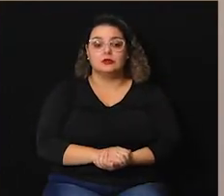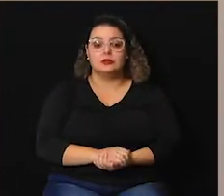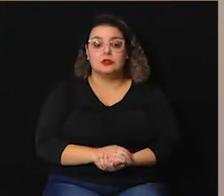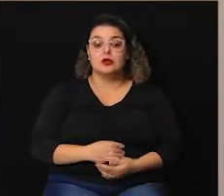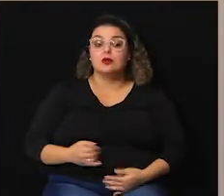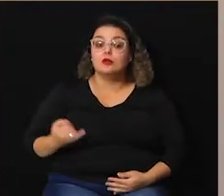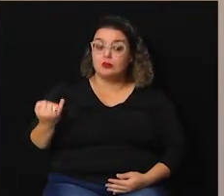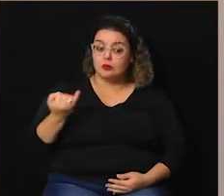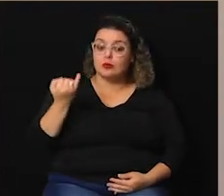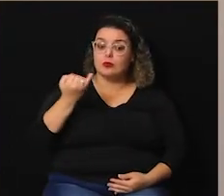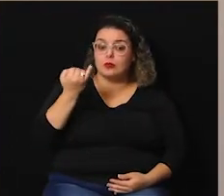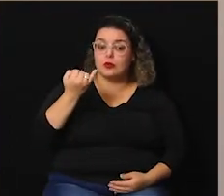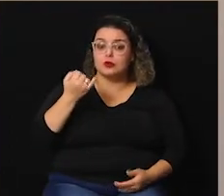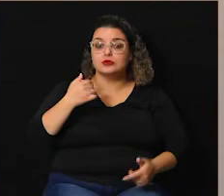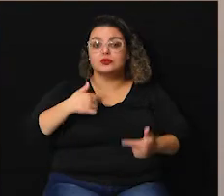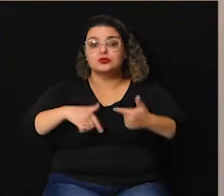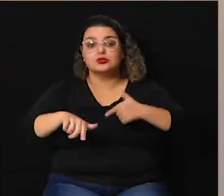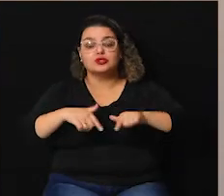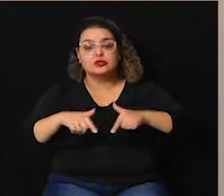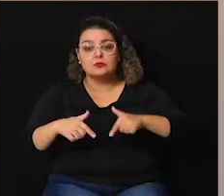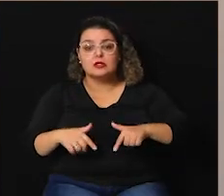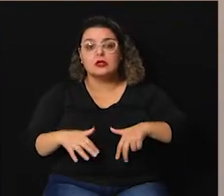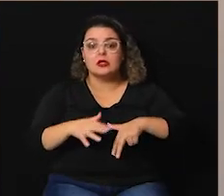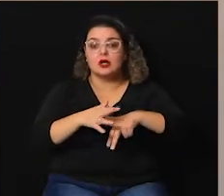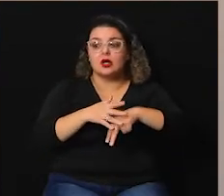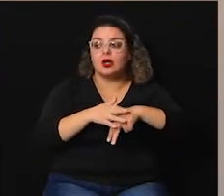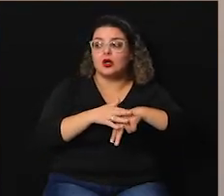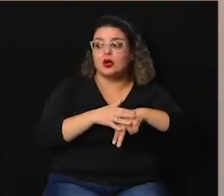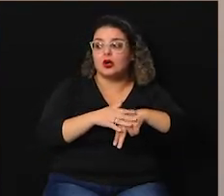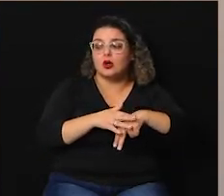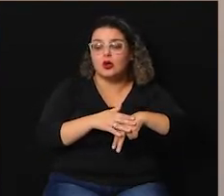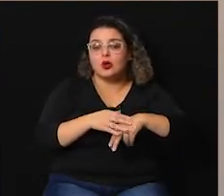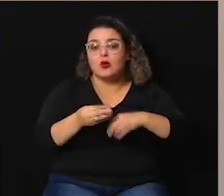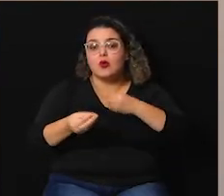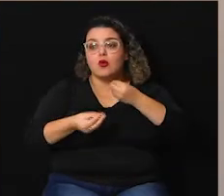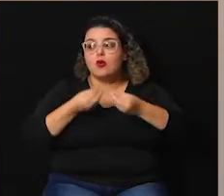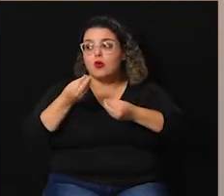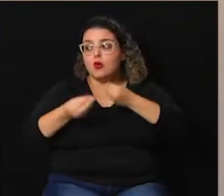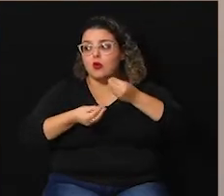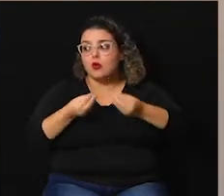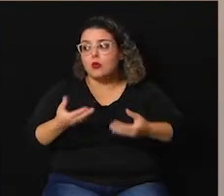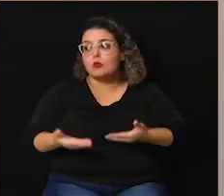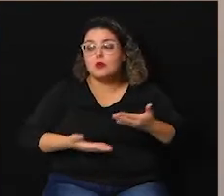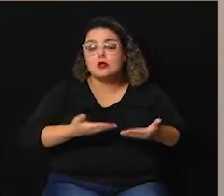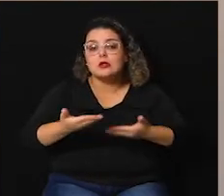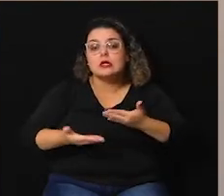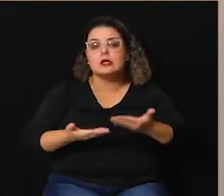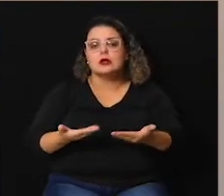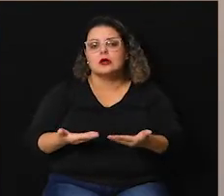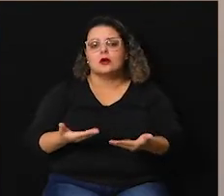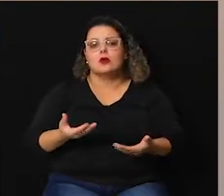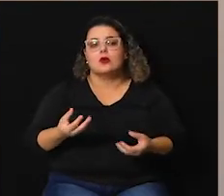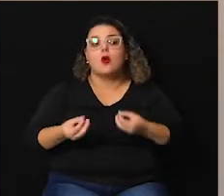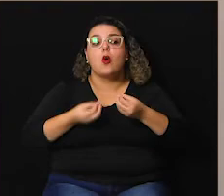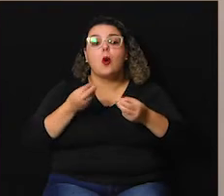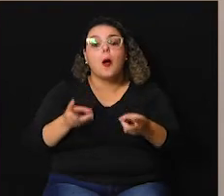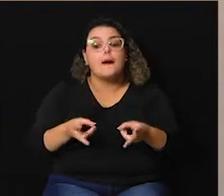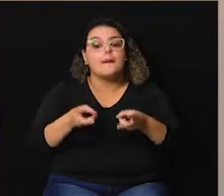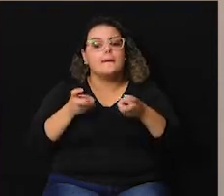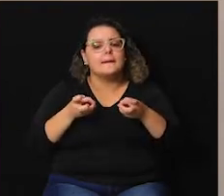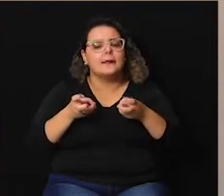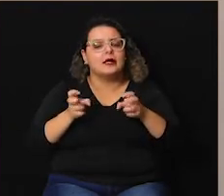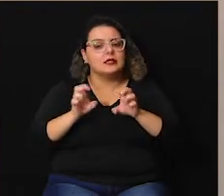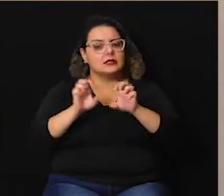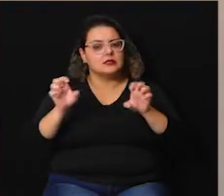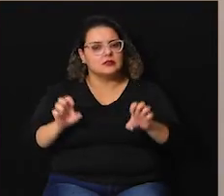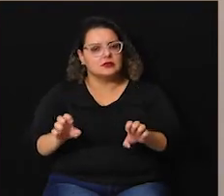é muito importante a gente trabalhar com os pacientes como lidar com isso, como perceber que aquilo é